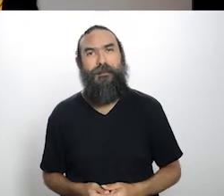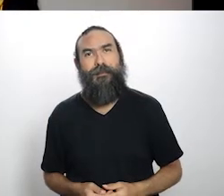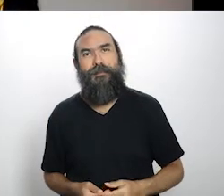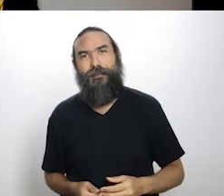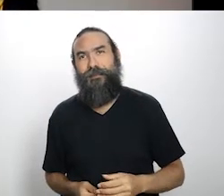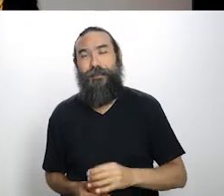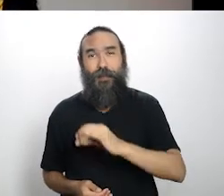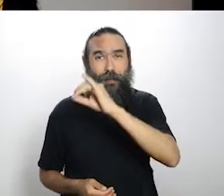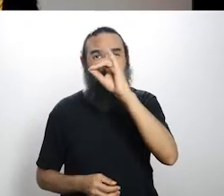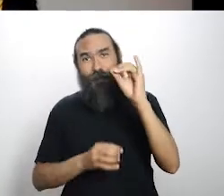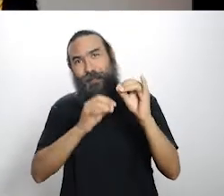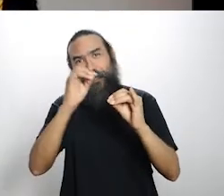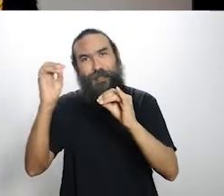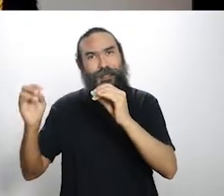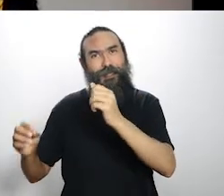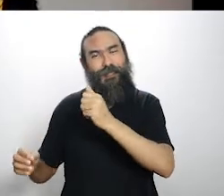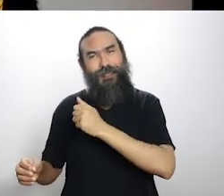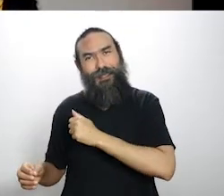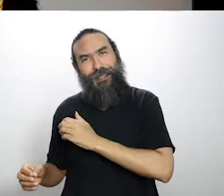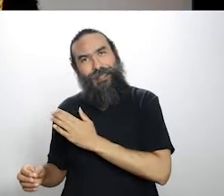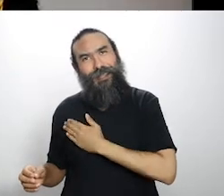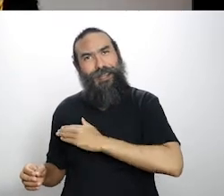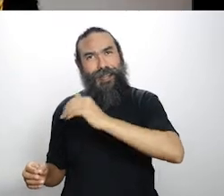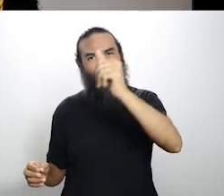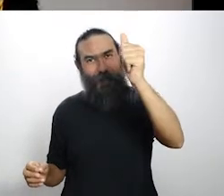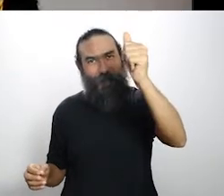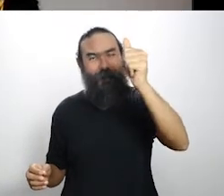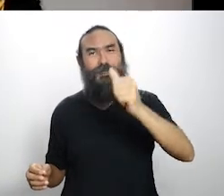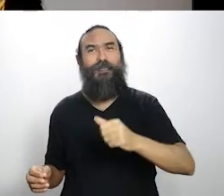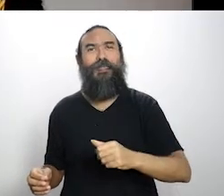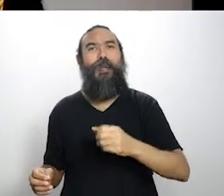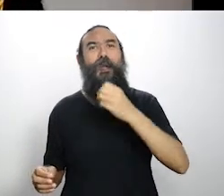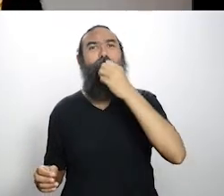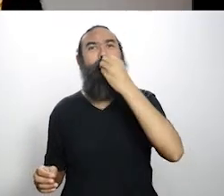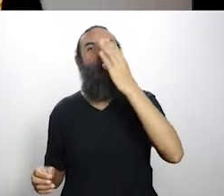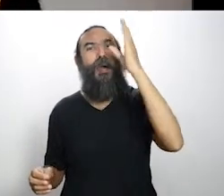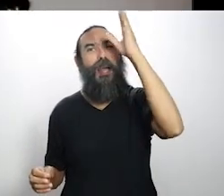Ah, salve, salve! Uma boa tarde